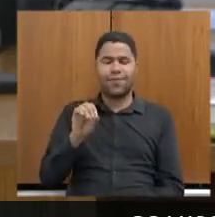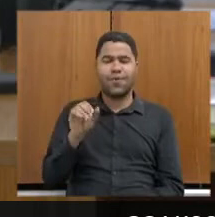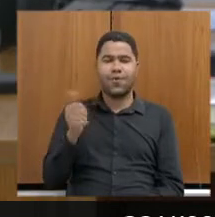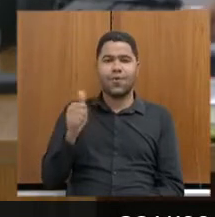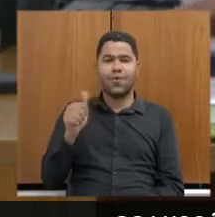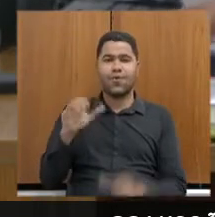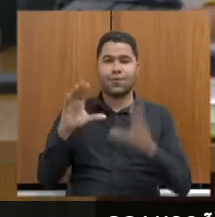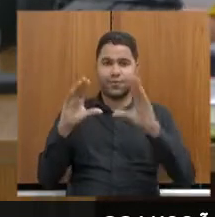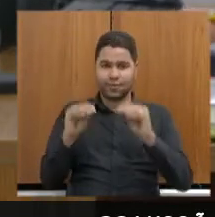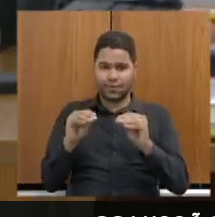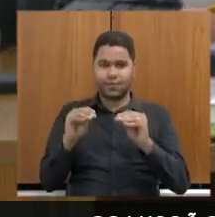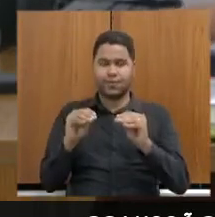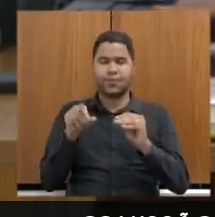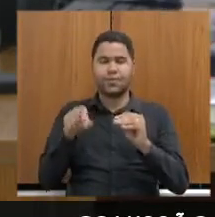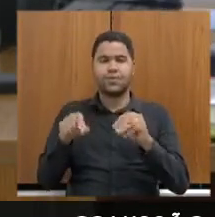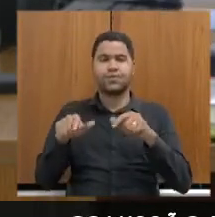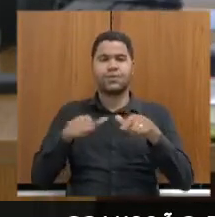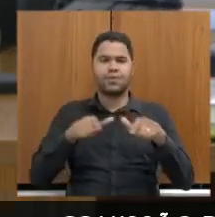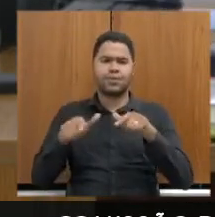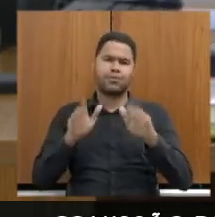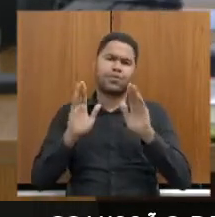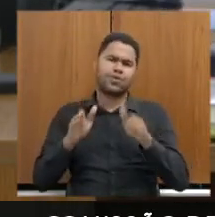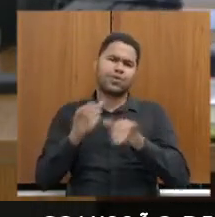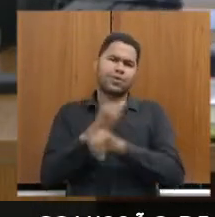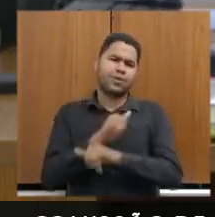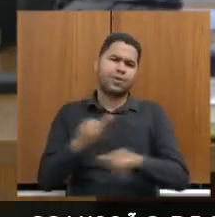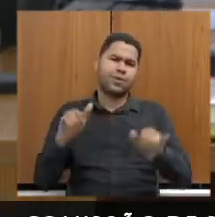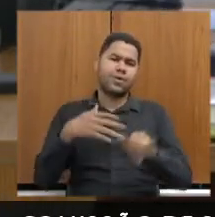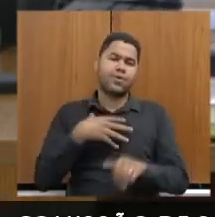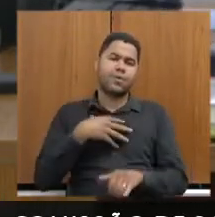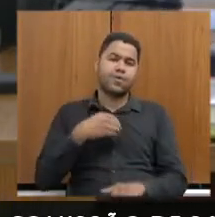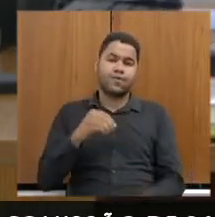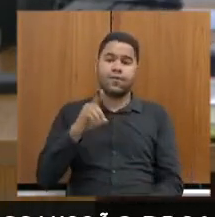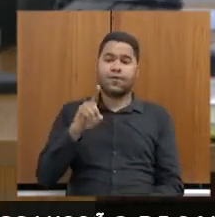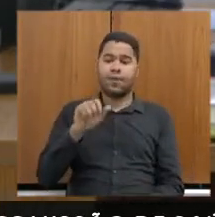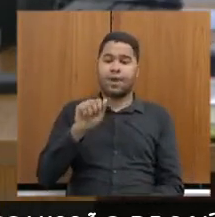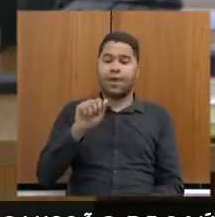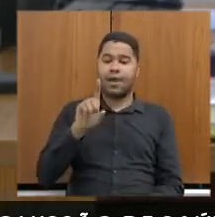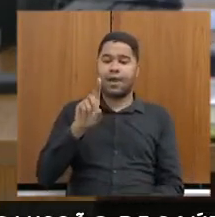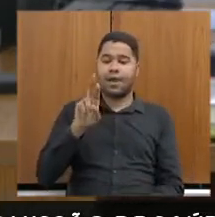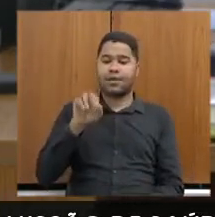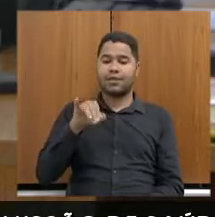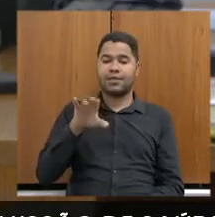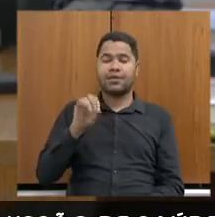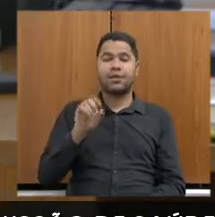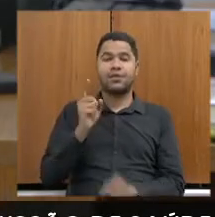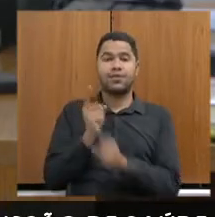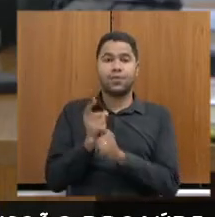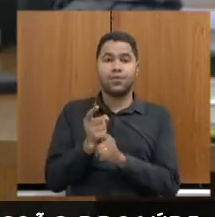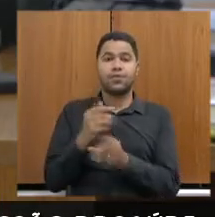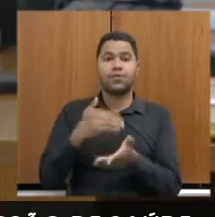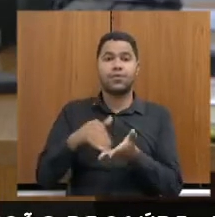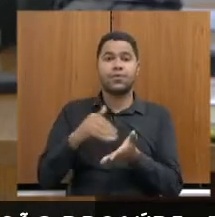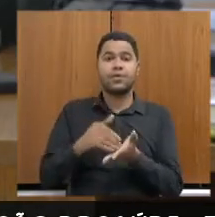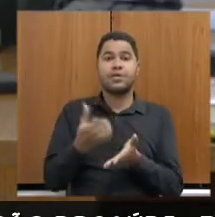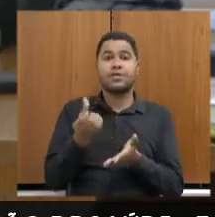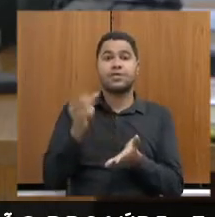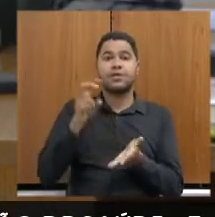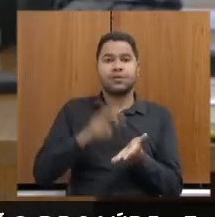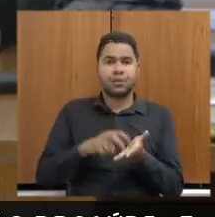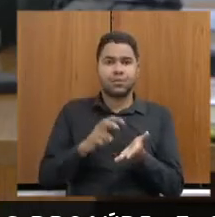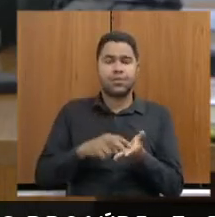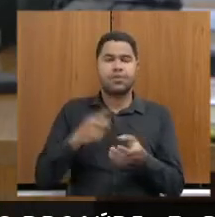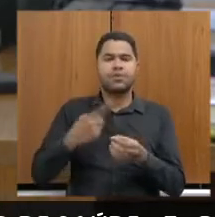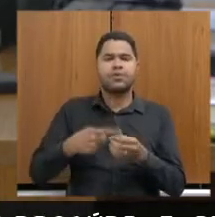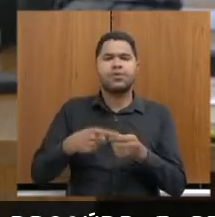noite no trabalho eu já contei as fato aqui meu filho Adriano encontrou com o secretário Fábio 6 horas da manhã